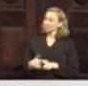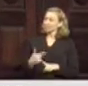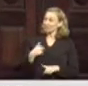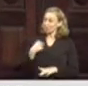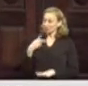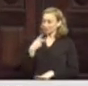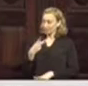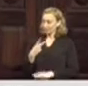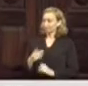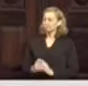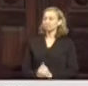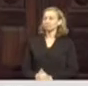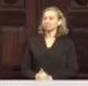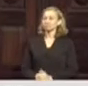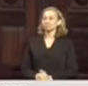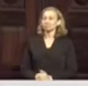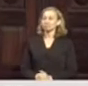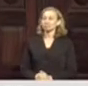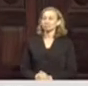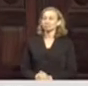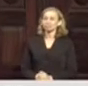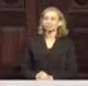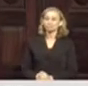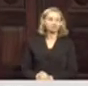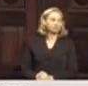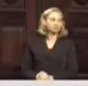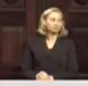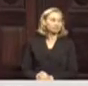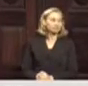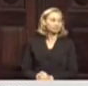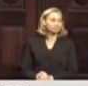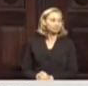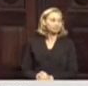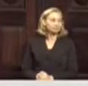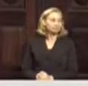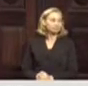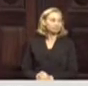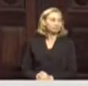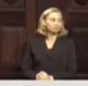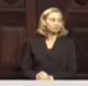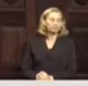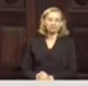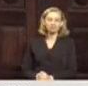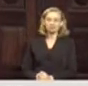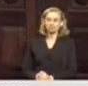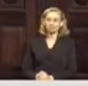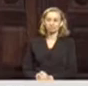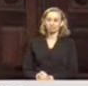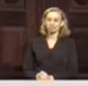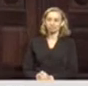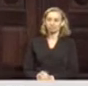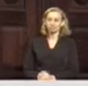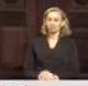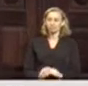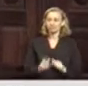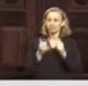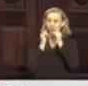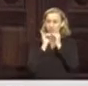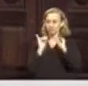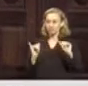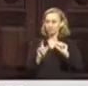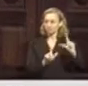tema que está sendo objeto do noticiário. Agora